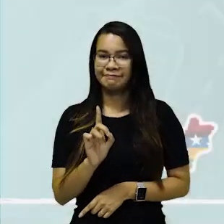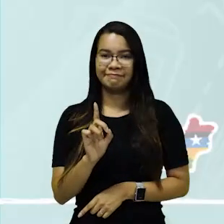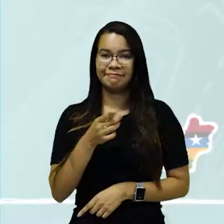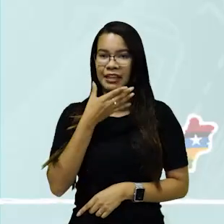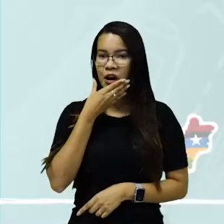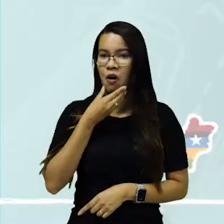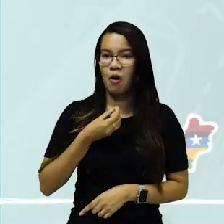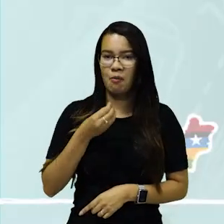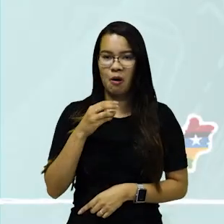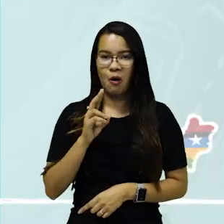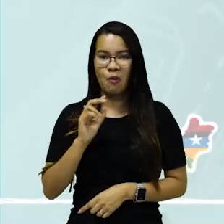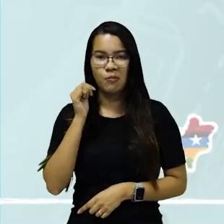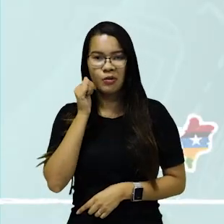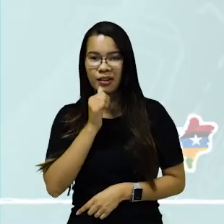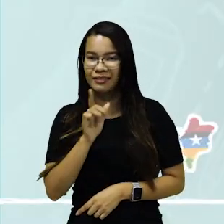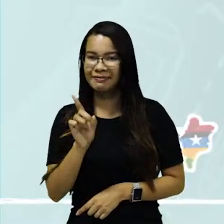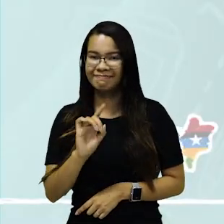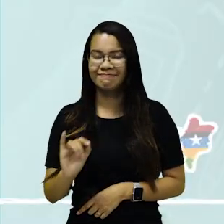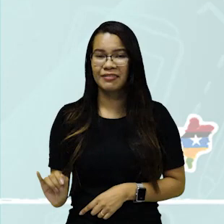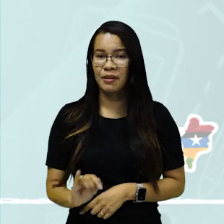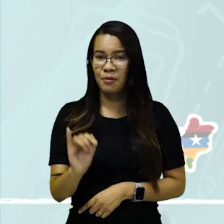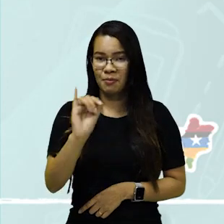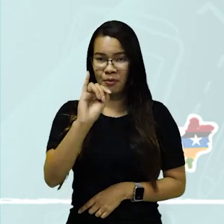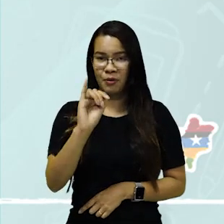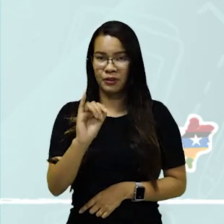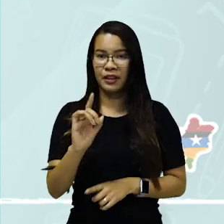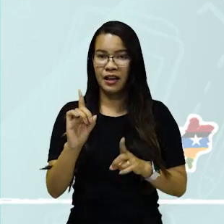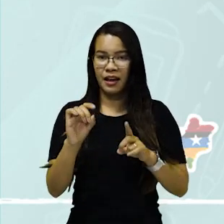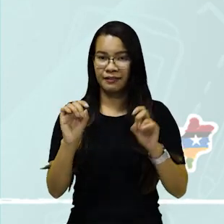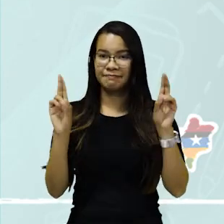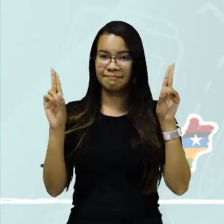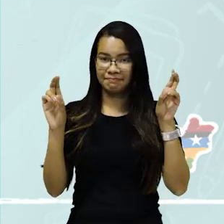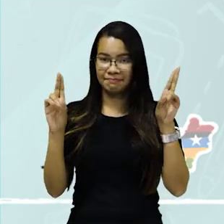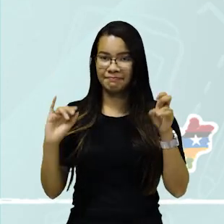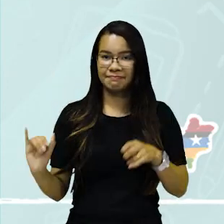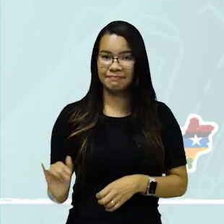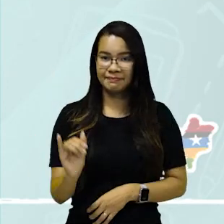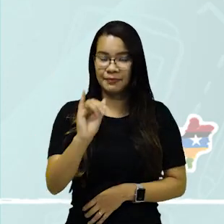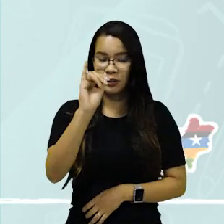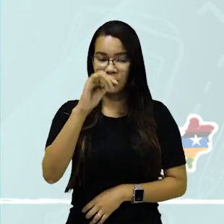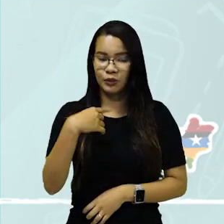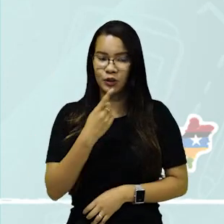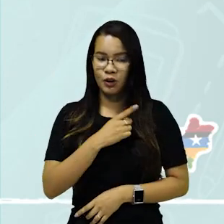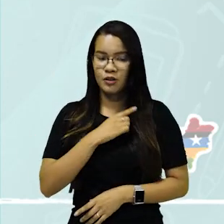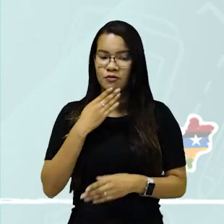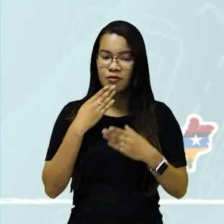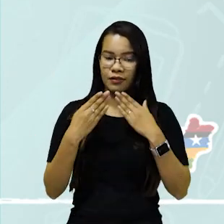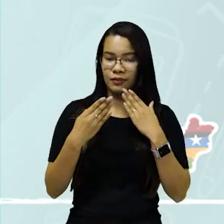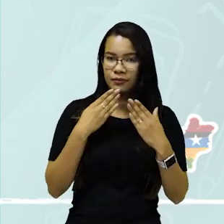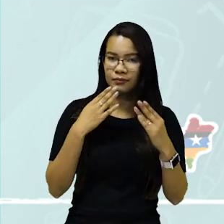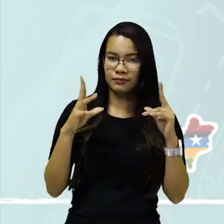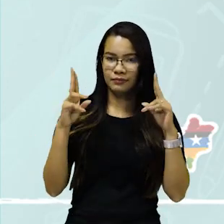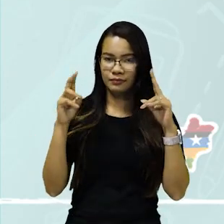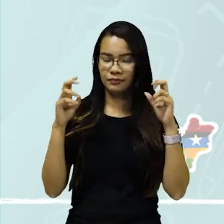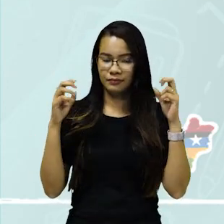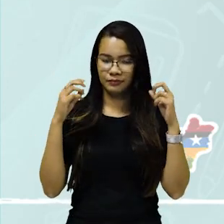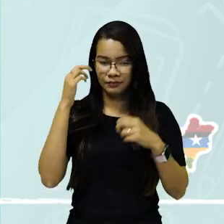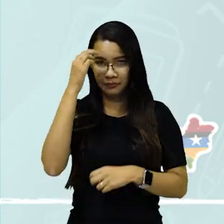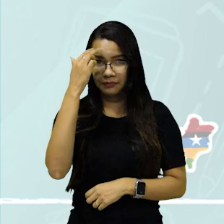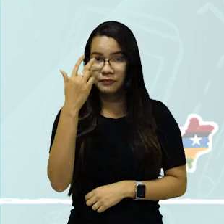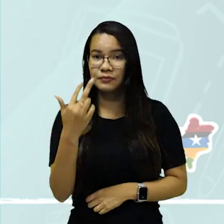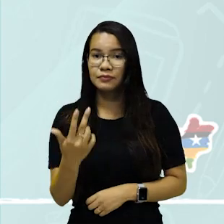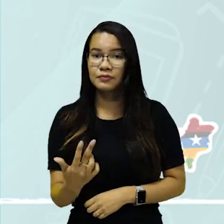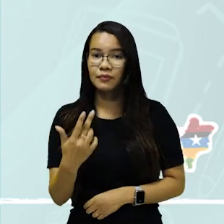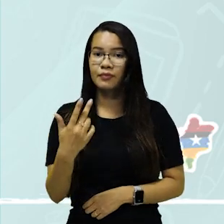Vamos discutir a história da luta das mulheres. A história da luta das mulheres